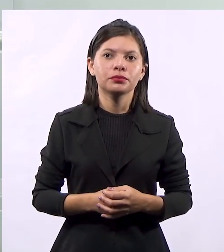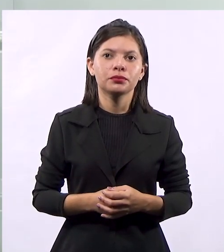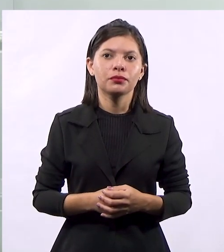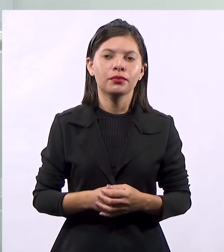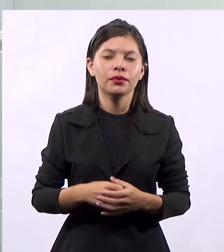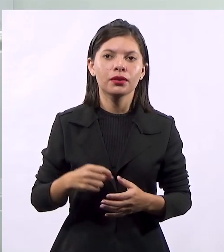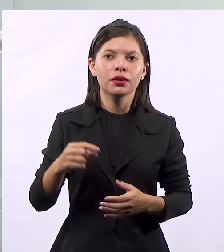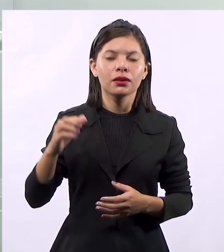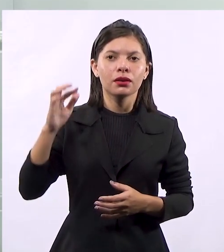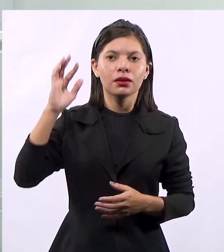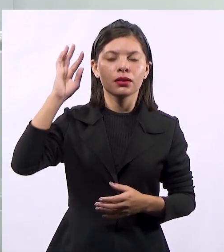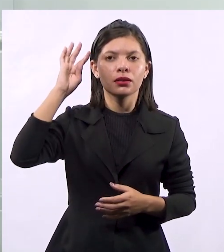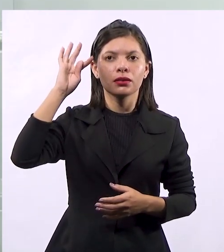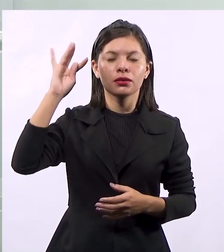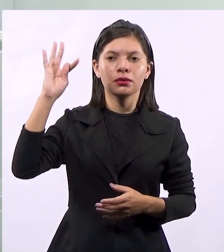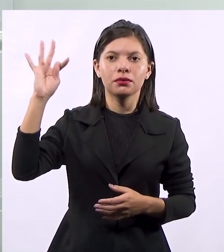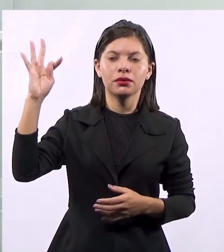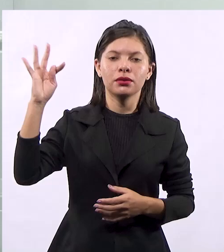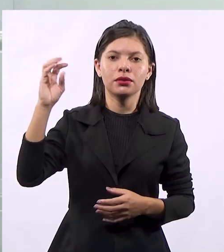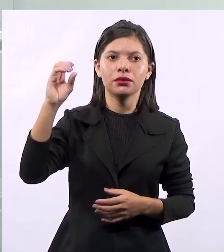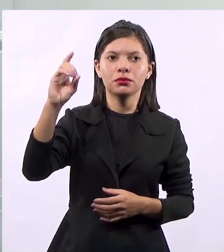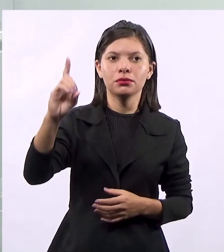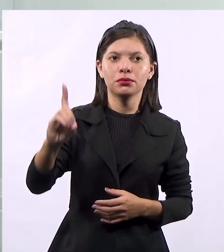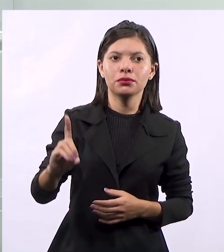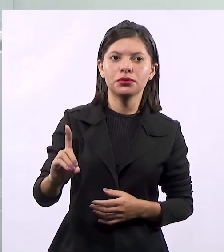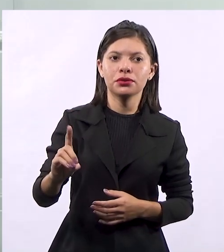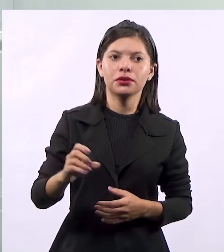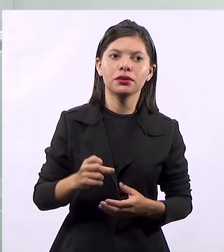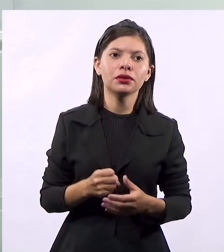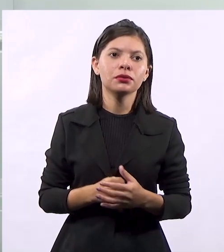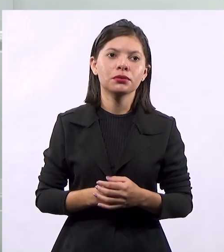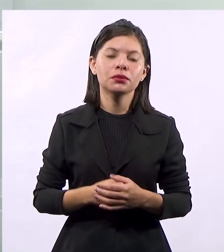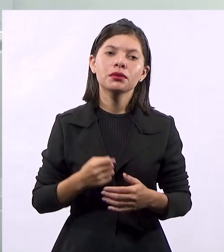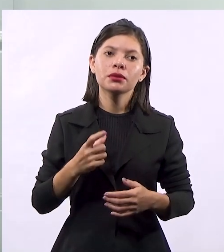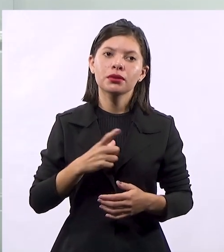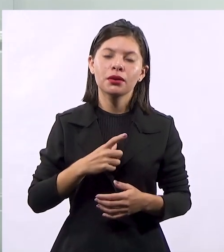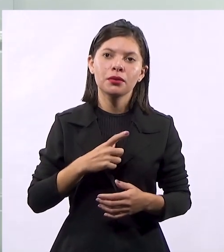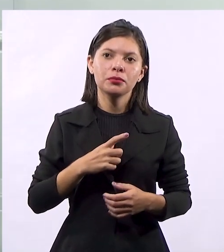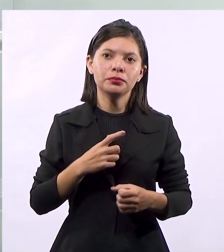seja, um arcabouço legal, uma norma fundamental